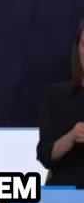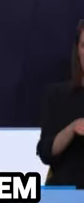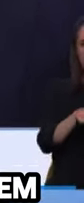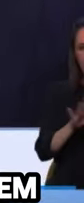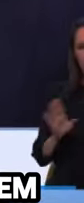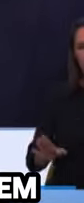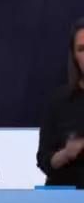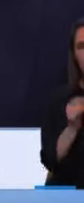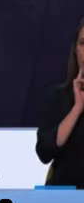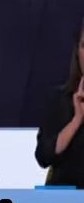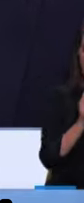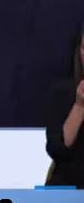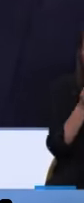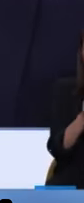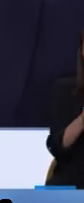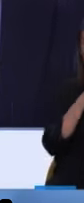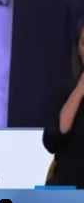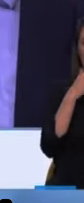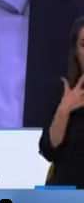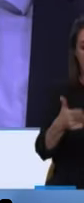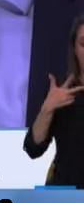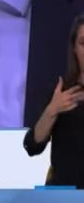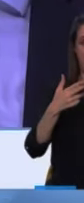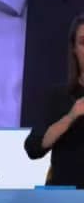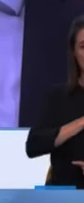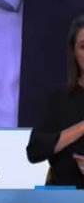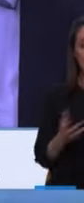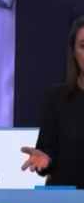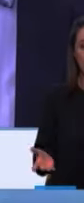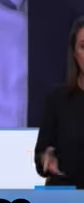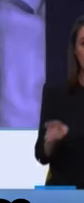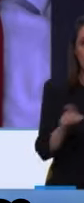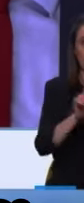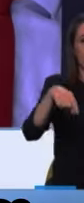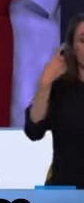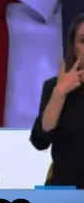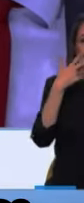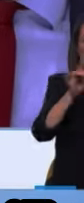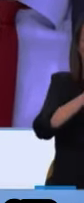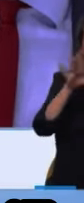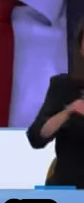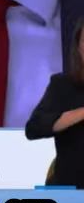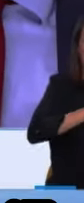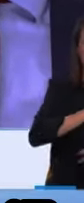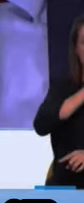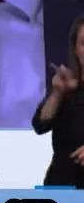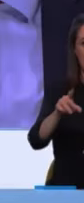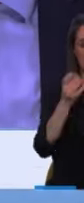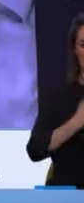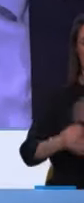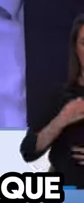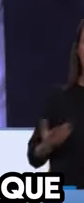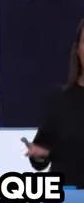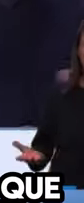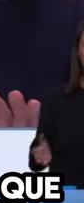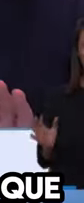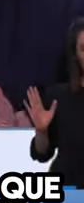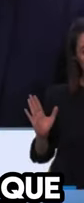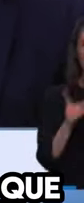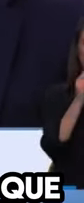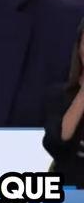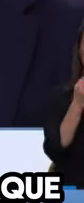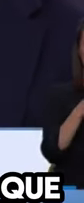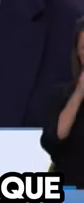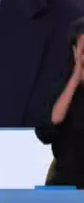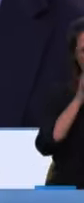política é um bocadinho importante se está sempre a criticar o privado é como os outros que criticam os hospitais privados e vão lá depois ser ados Portanto acho que é um bocadinho de